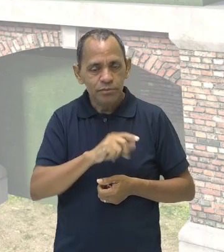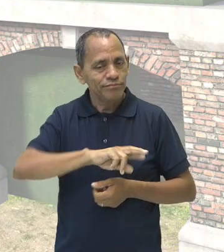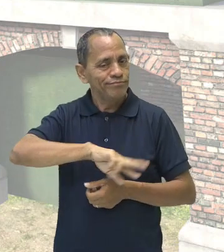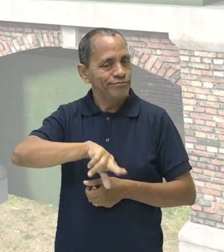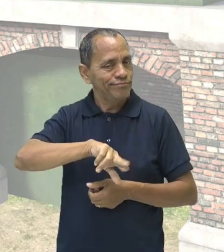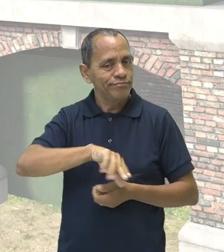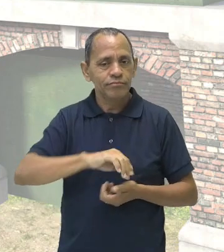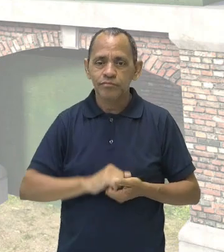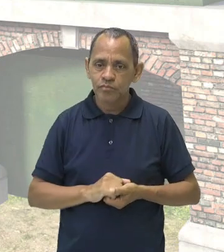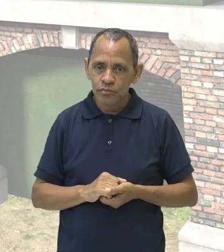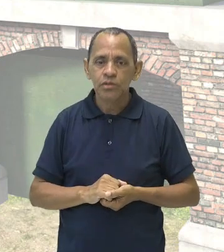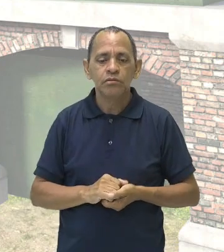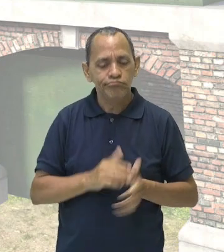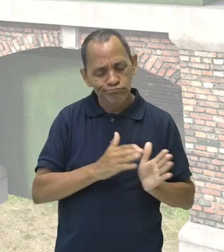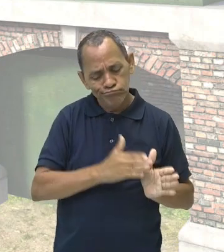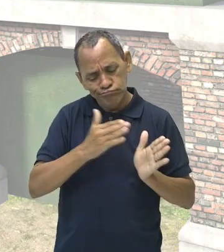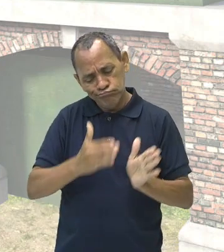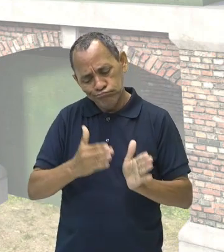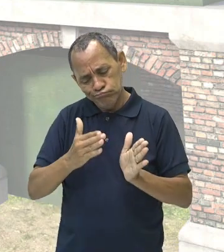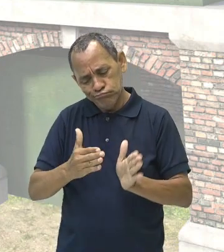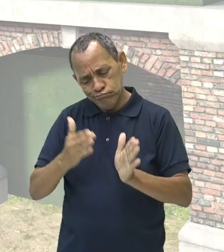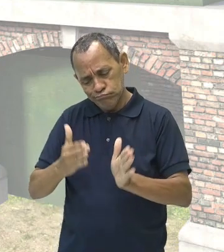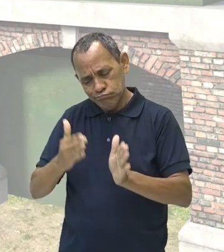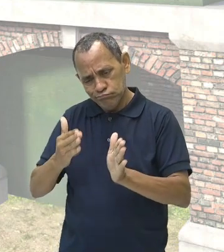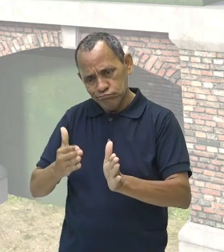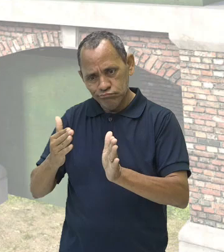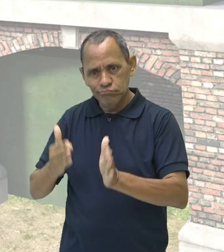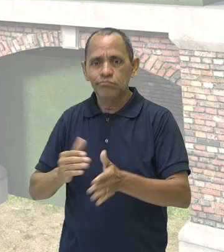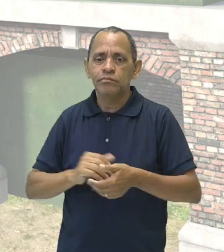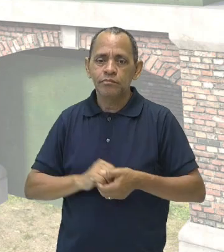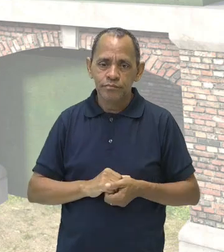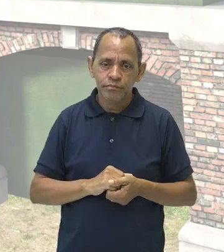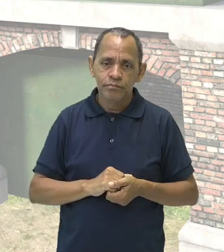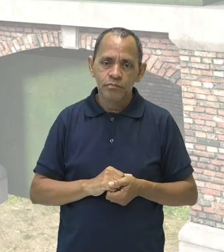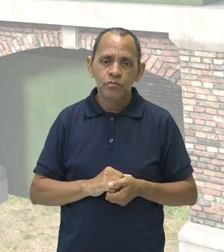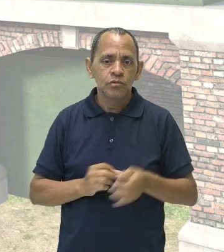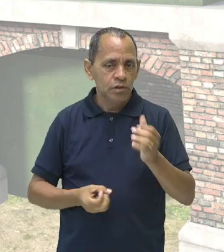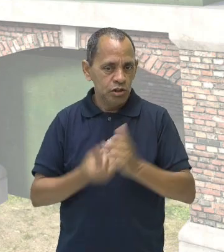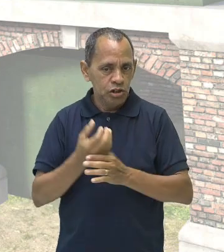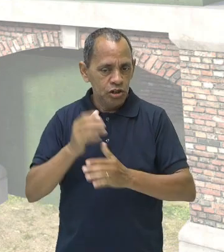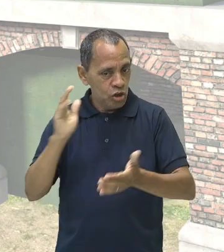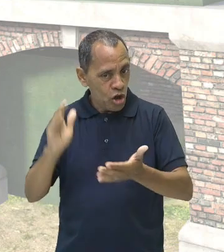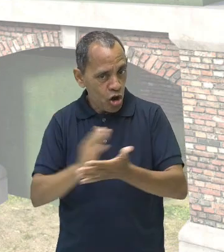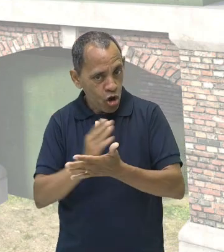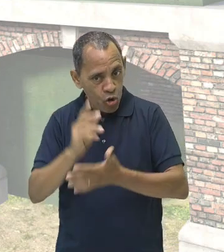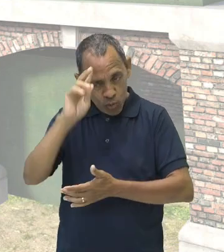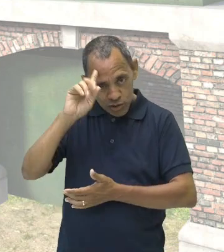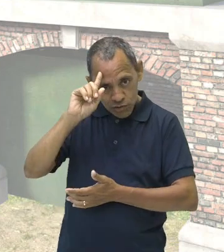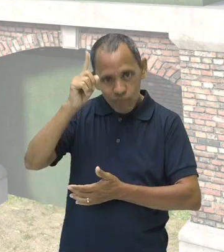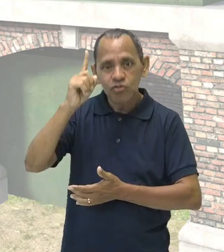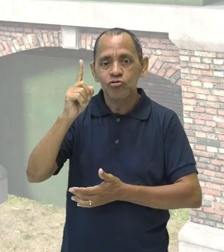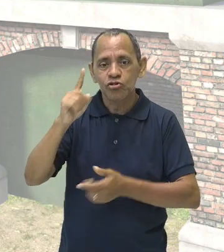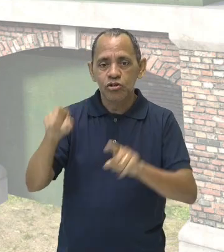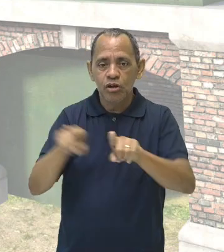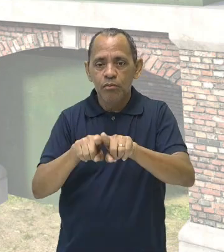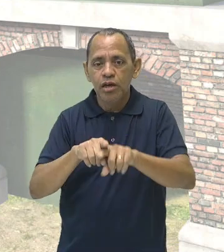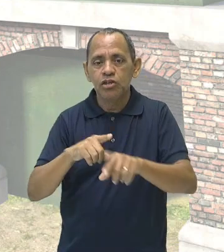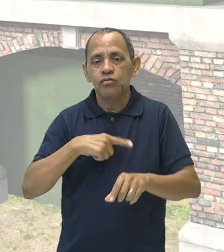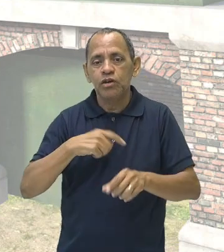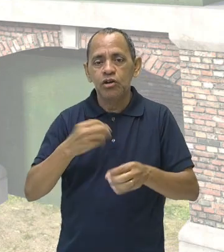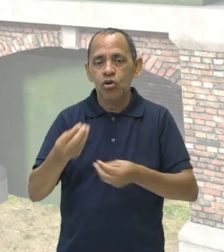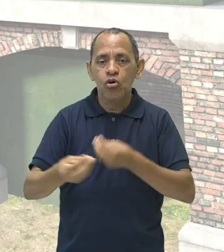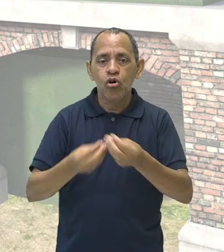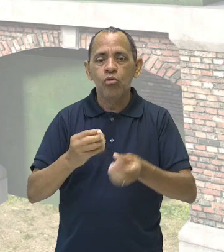vai ocorrer paulatinamente, certo? Então, vão se criando algumas invenções. Essas invenções, elas vão